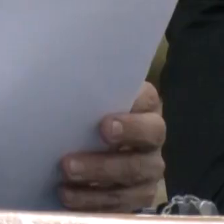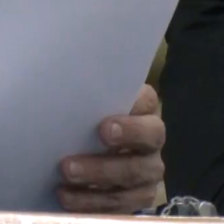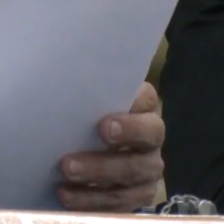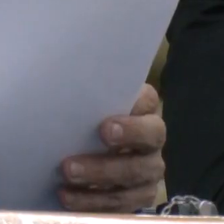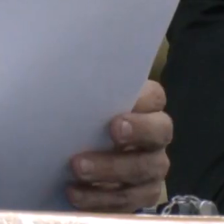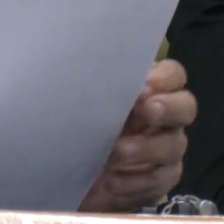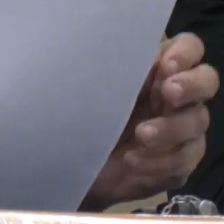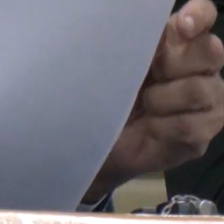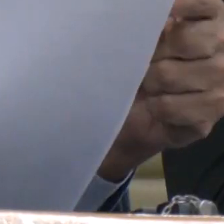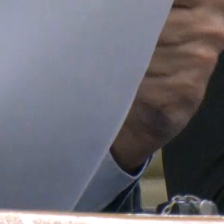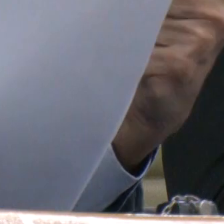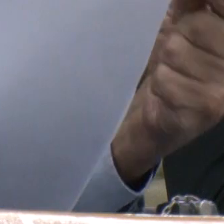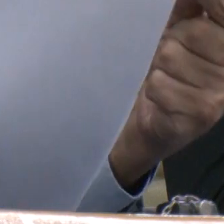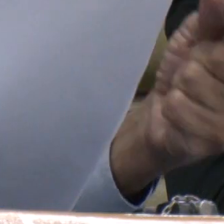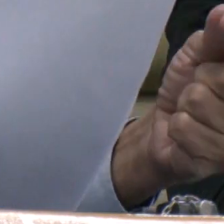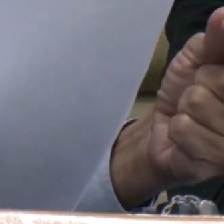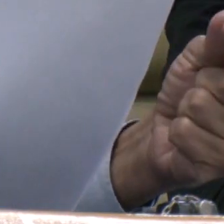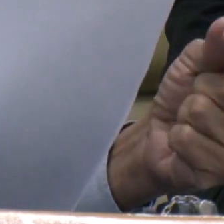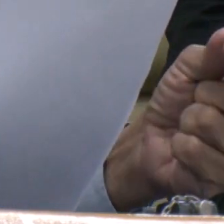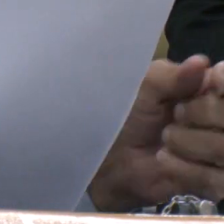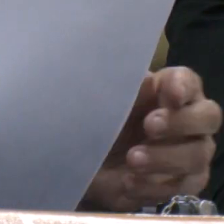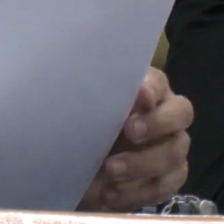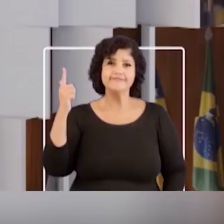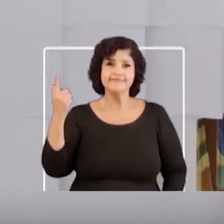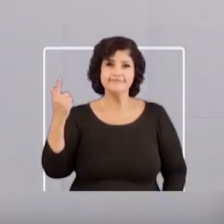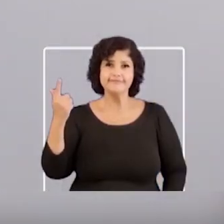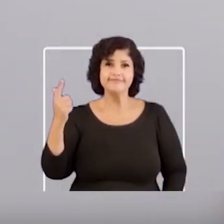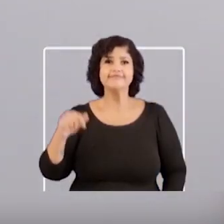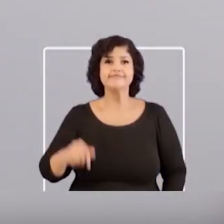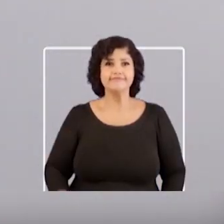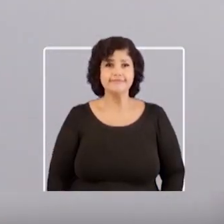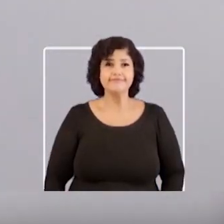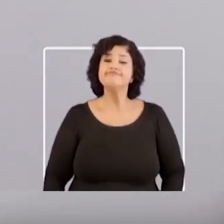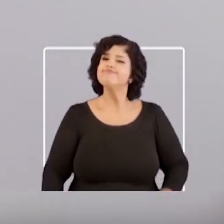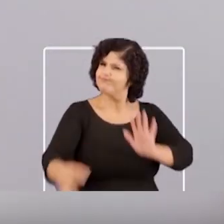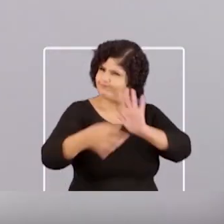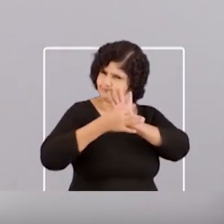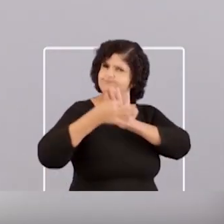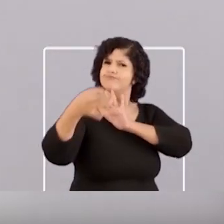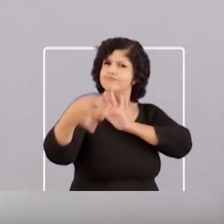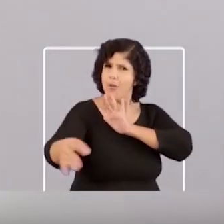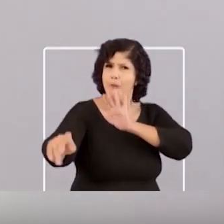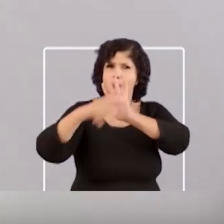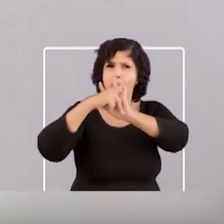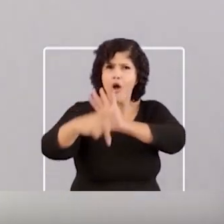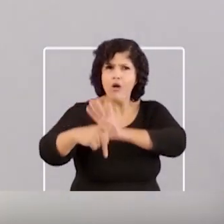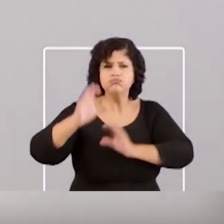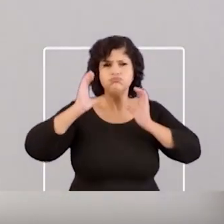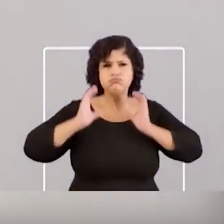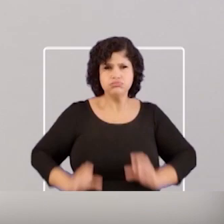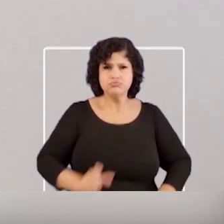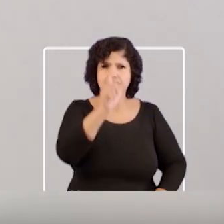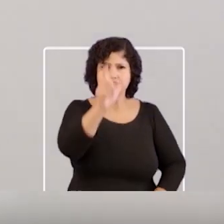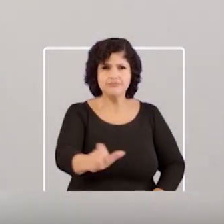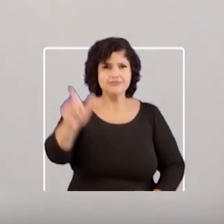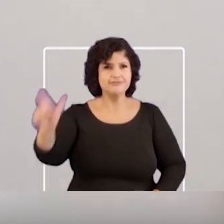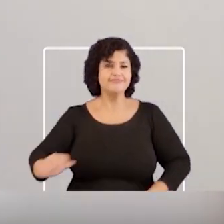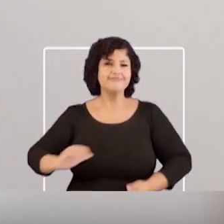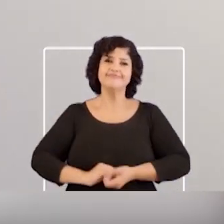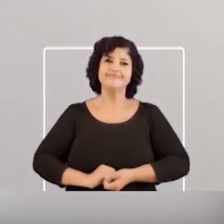dia. O veto será analisado agora em plenário. Câmara Municipal de Goiânia, a voz que vem do cidadão.